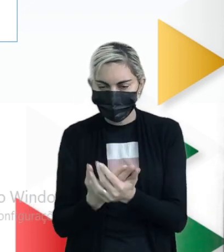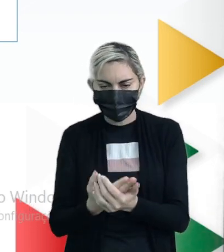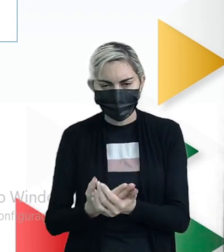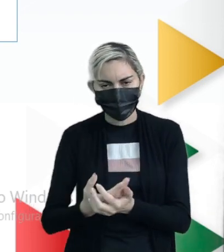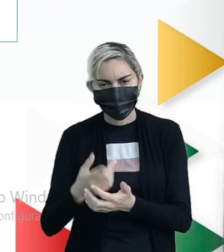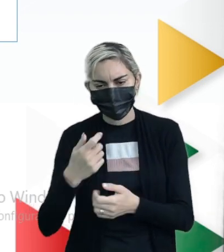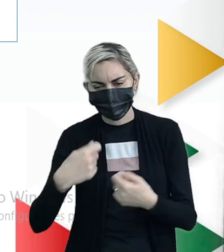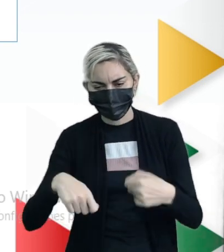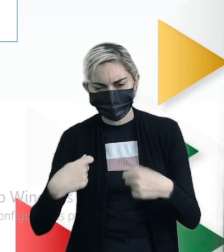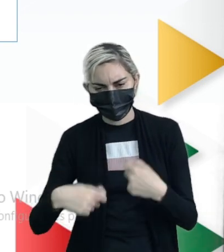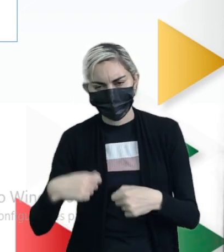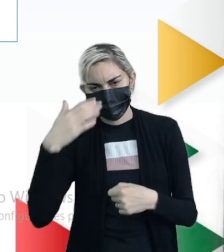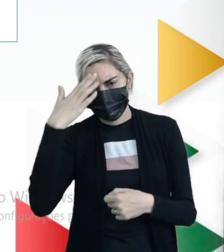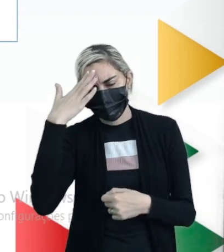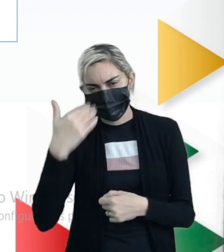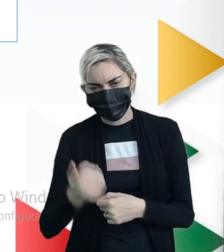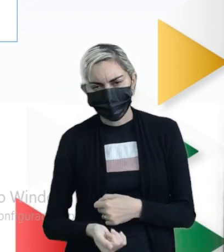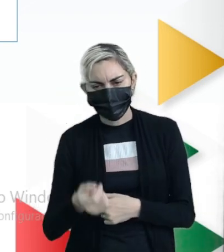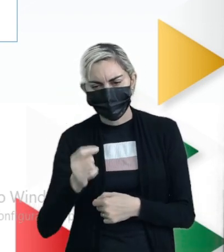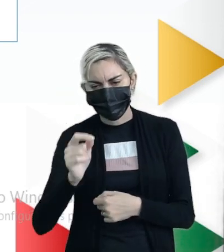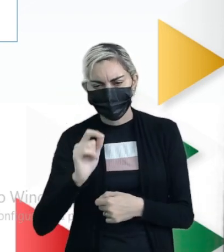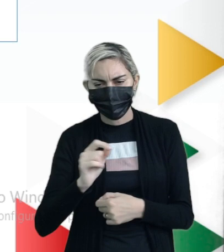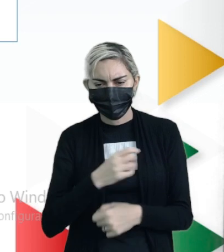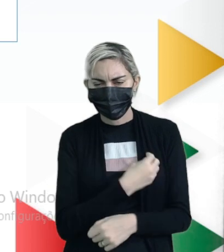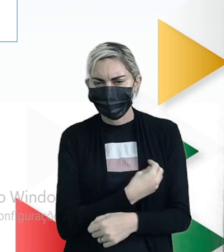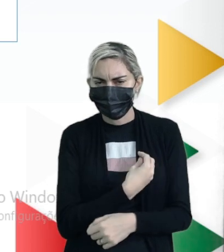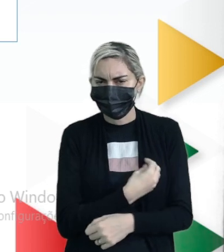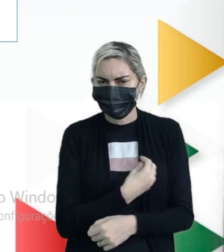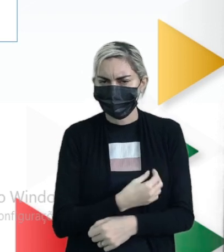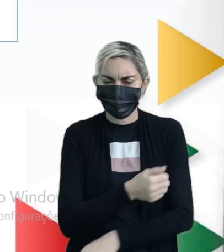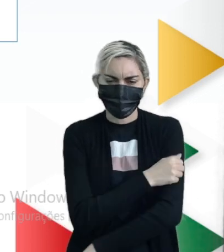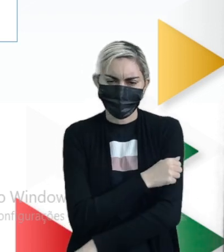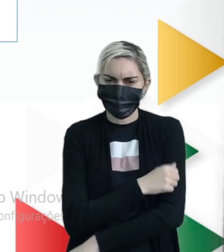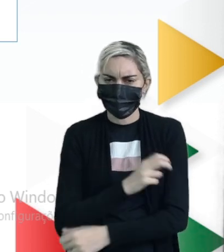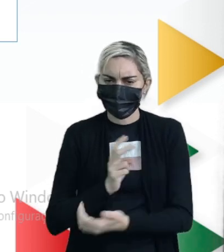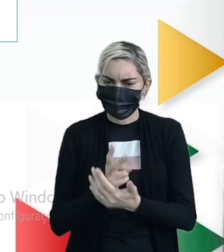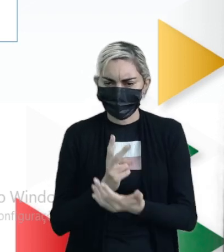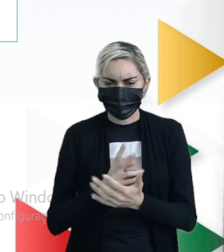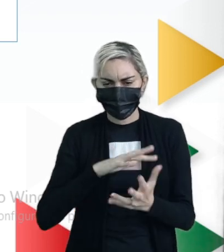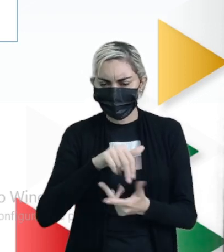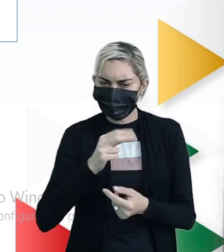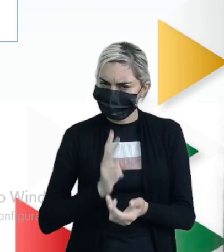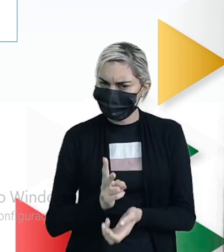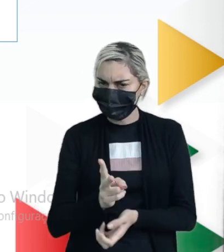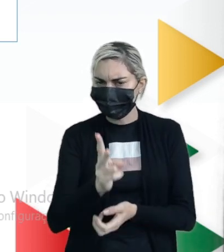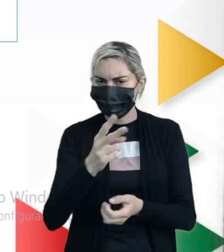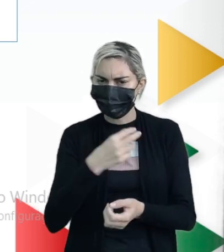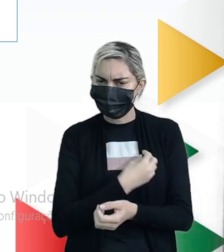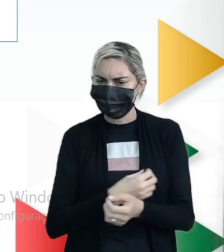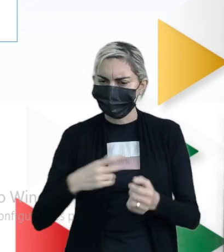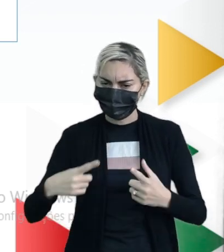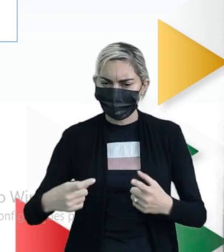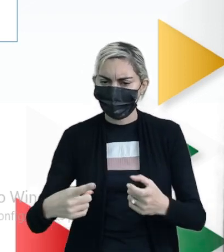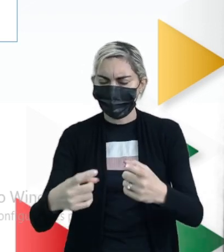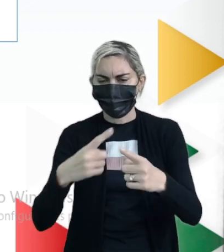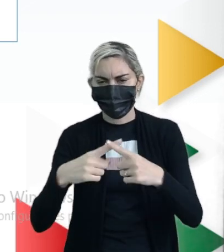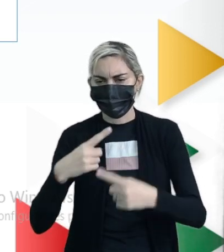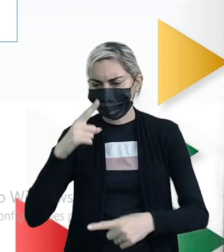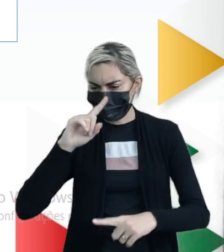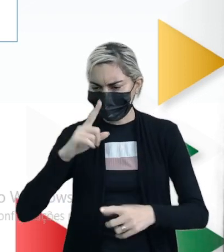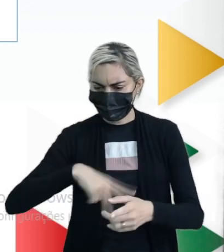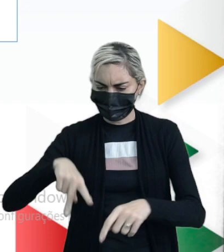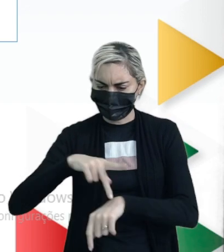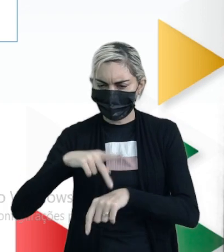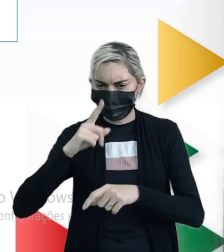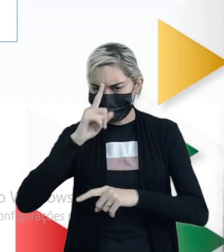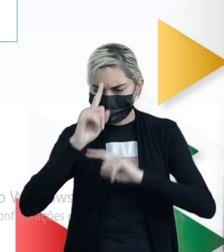vai precisar saber que o mundo vive e viveu sempre em guerras, porque um país quer comandar o outro. E